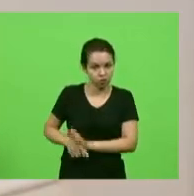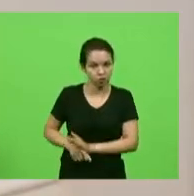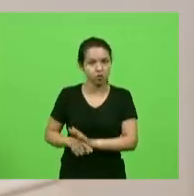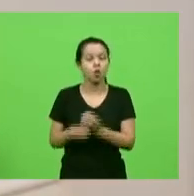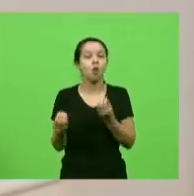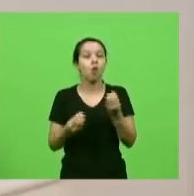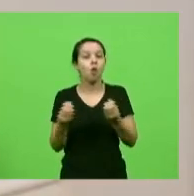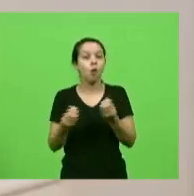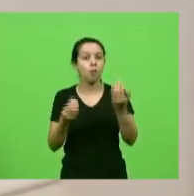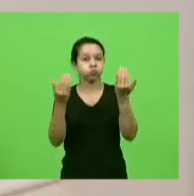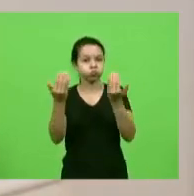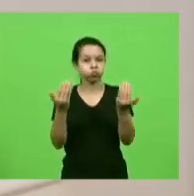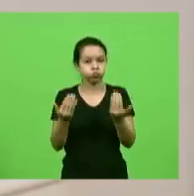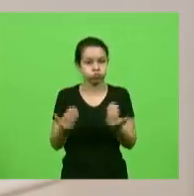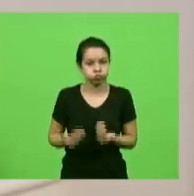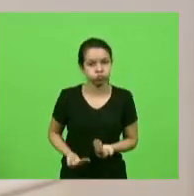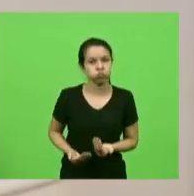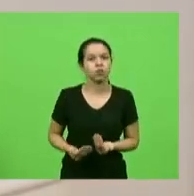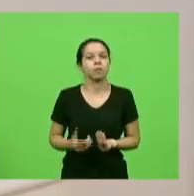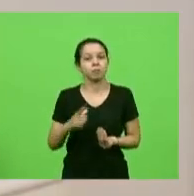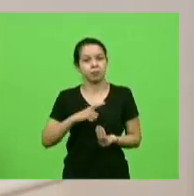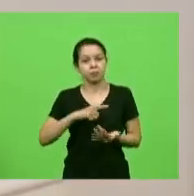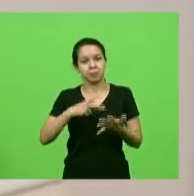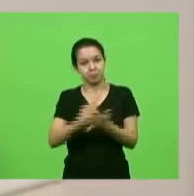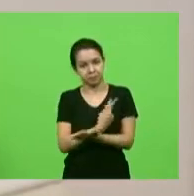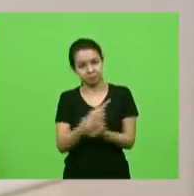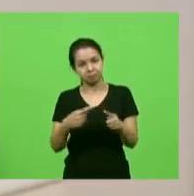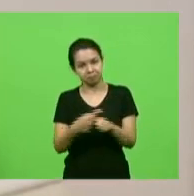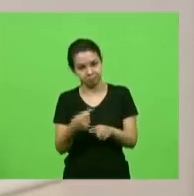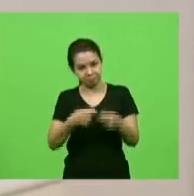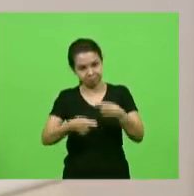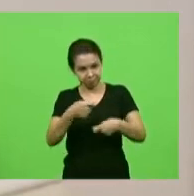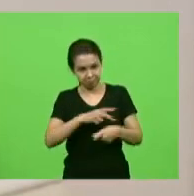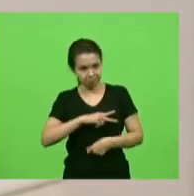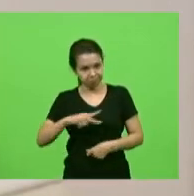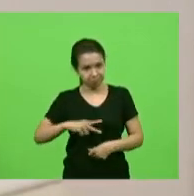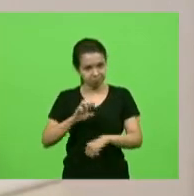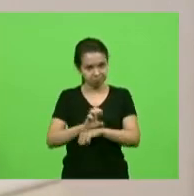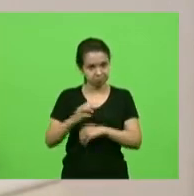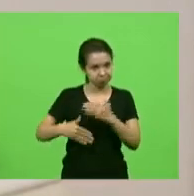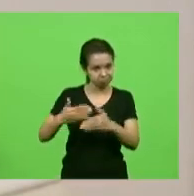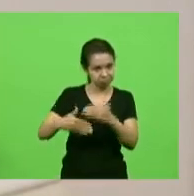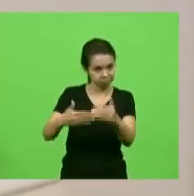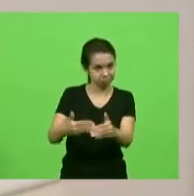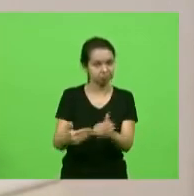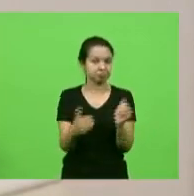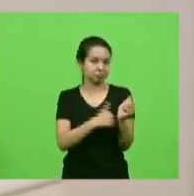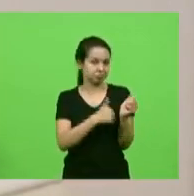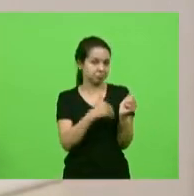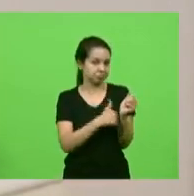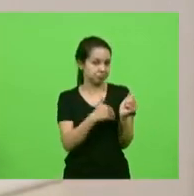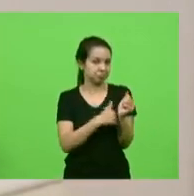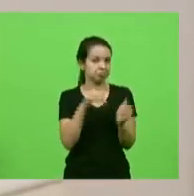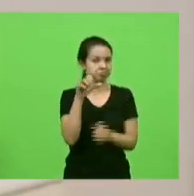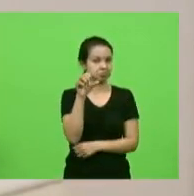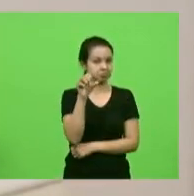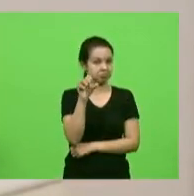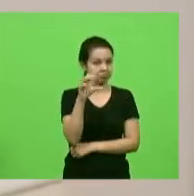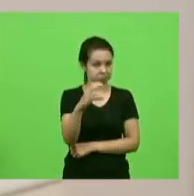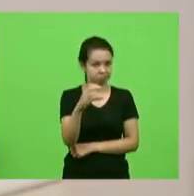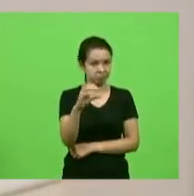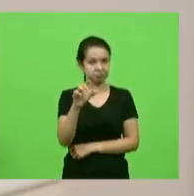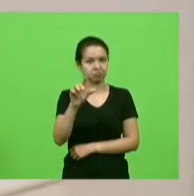de supostos atos lesivos à administração pública estadual com tramitação sigilosa na CGE, atualmente em